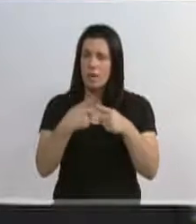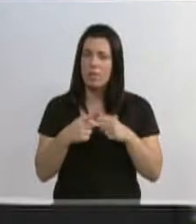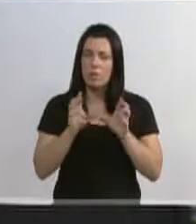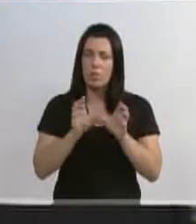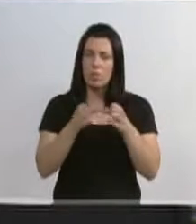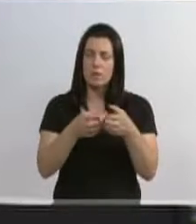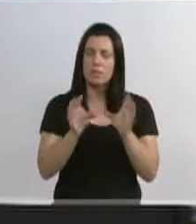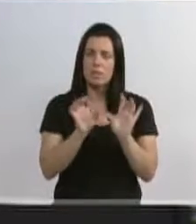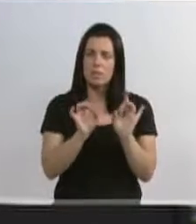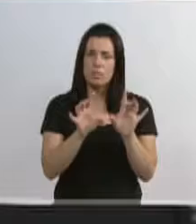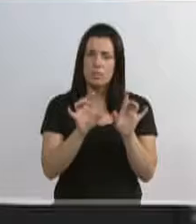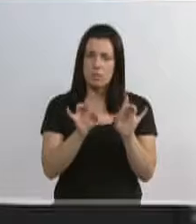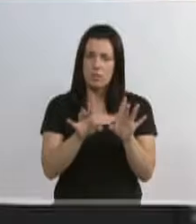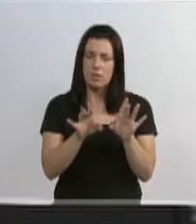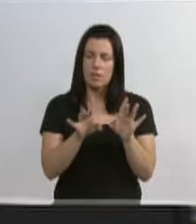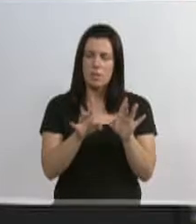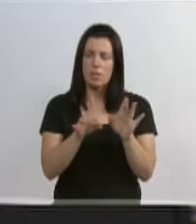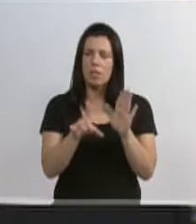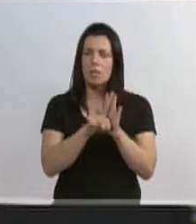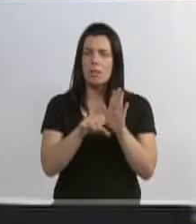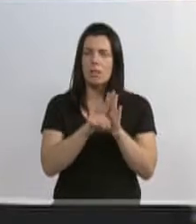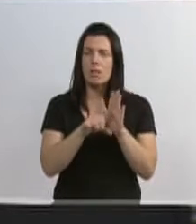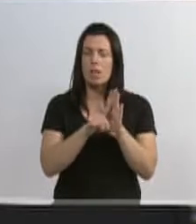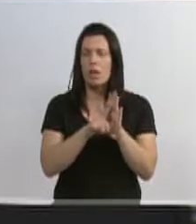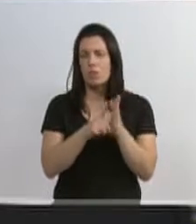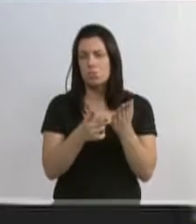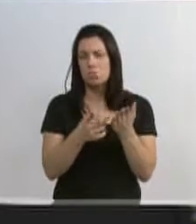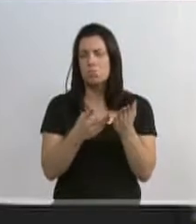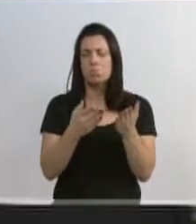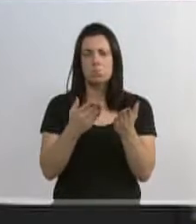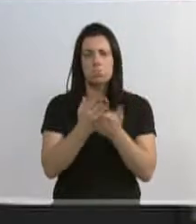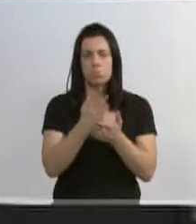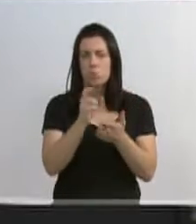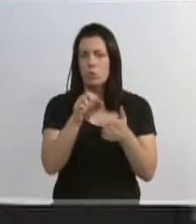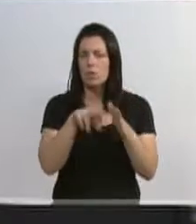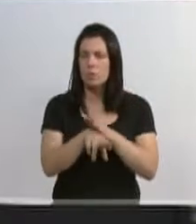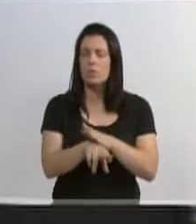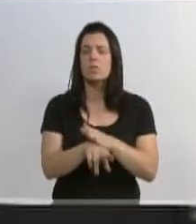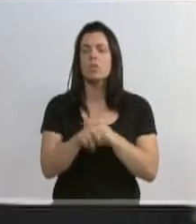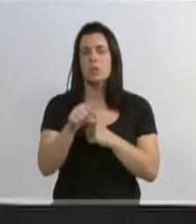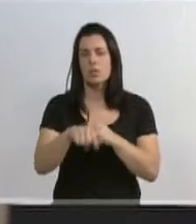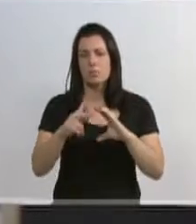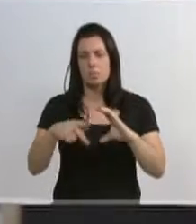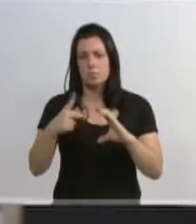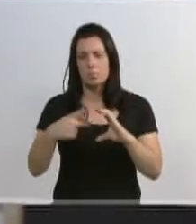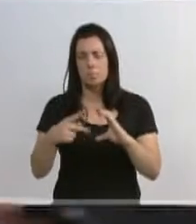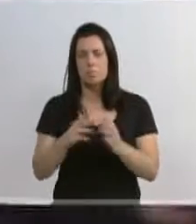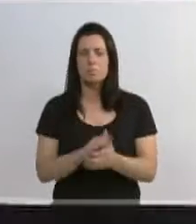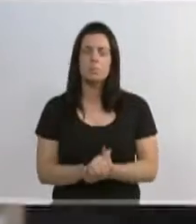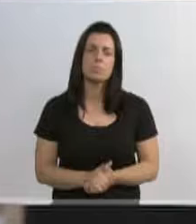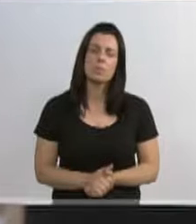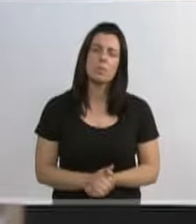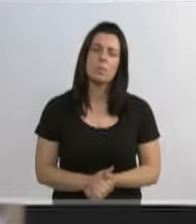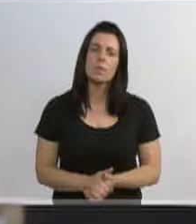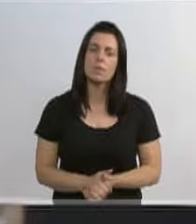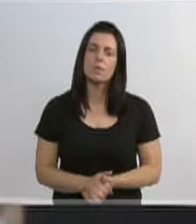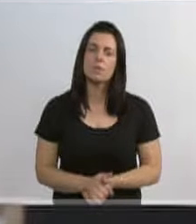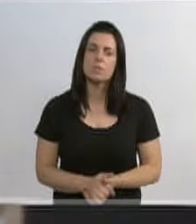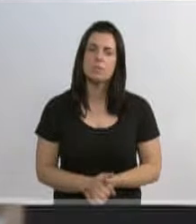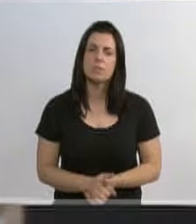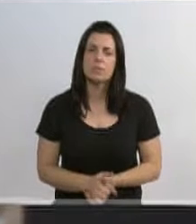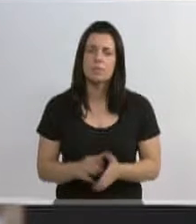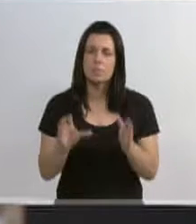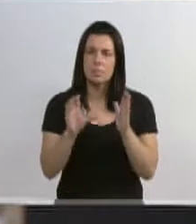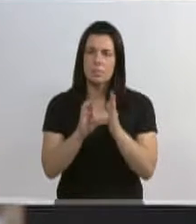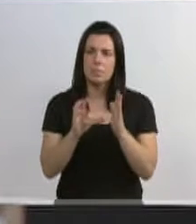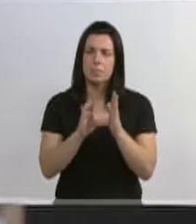Comissão Especial de Revogação de Leis dessa Casa. Muito bem, registre-se. Ouço pela ordem vereador Caminha, Alexandre Caminha. Senhor